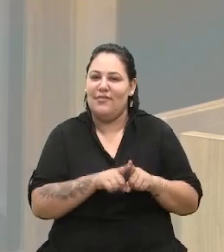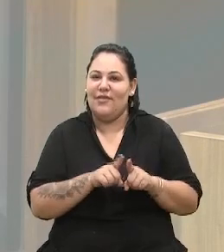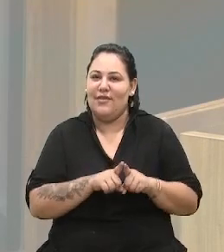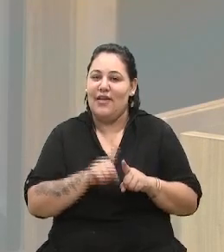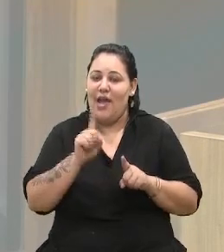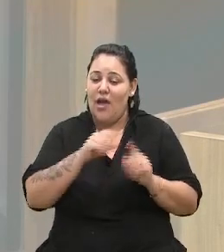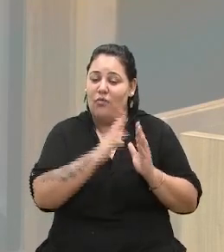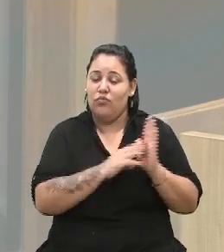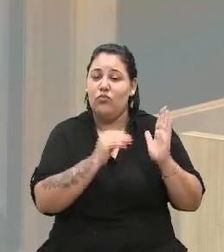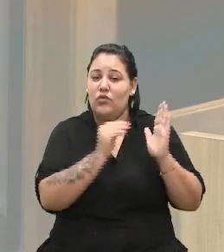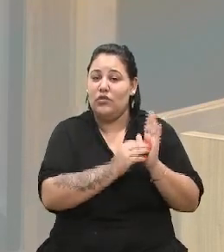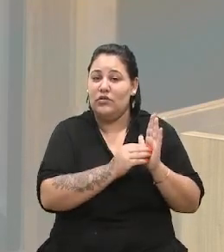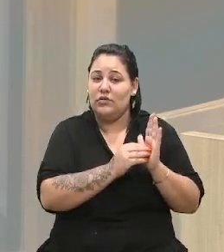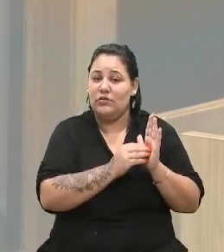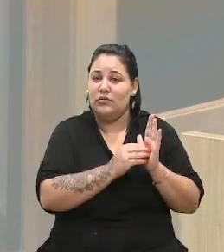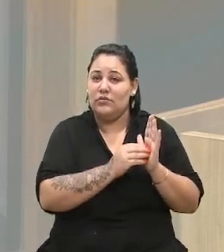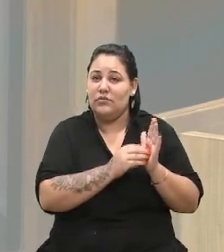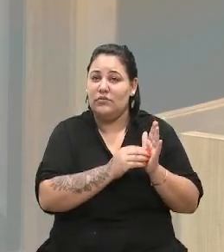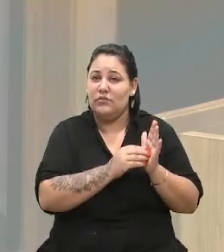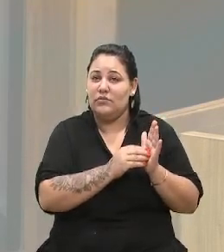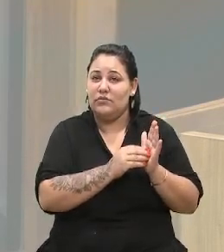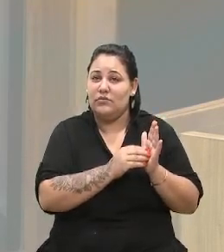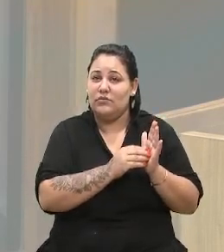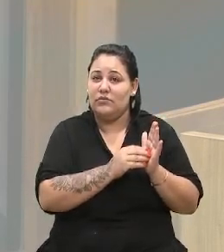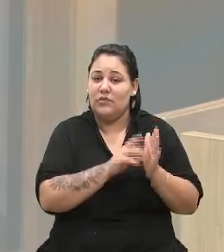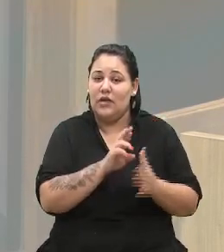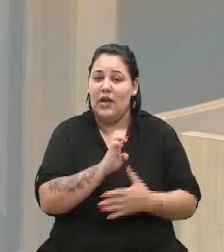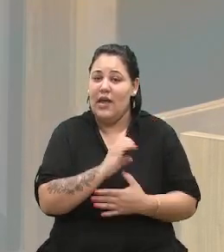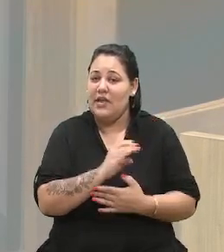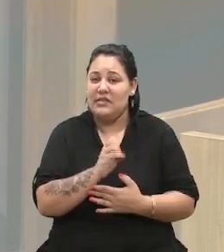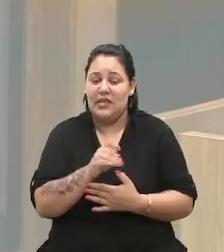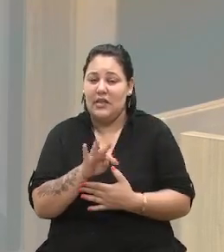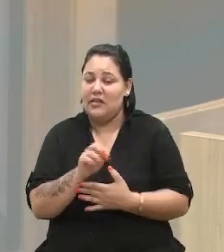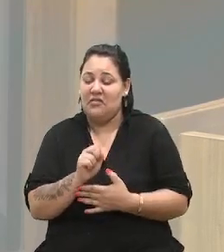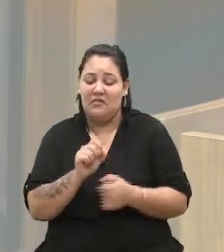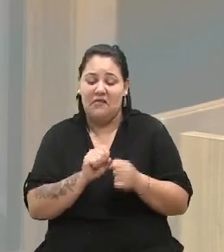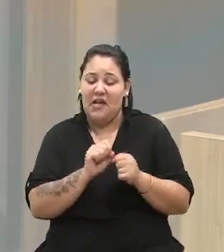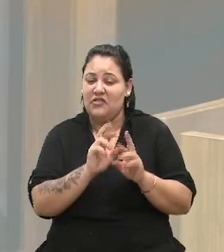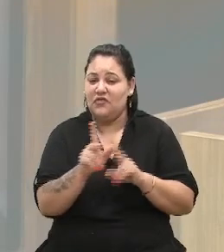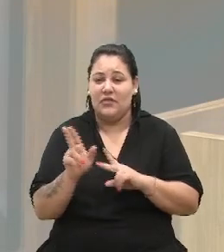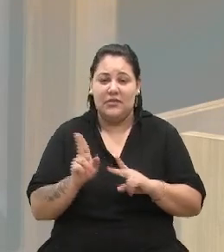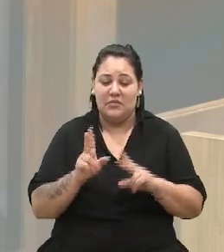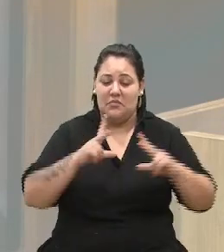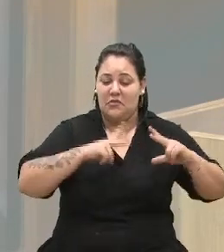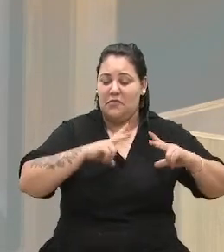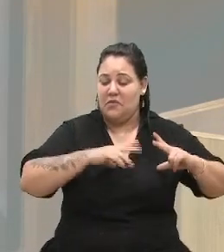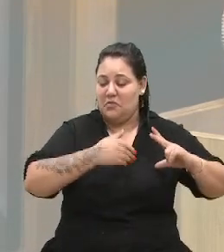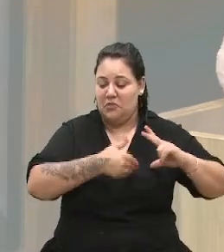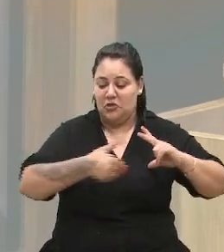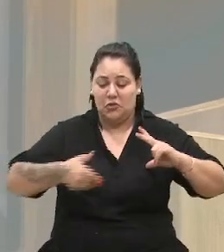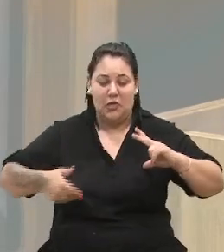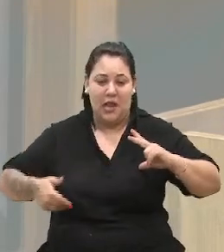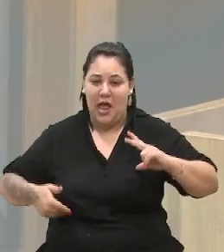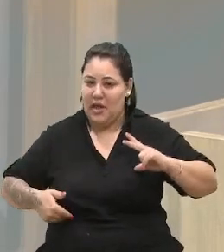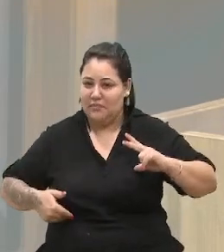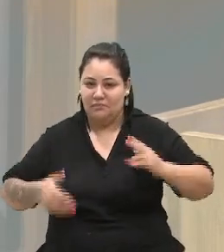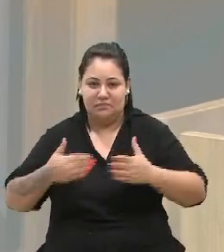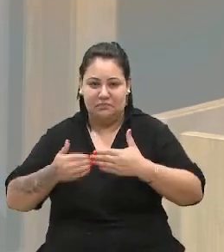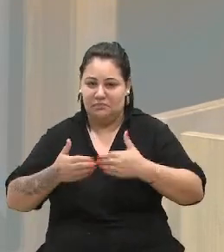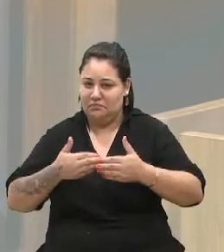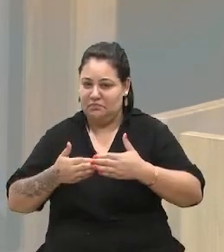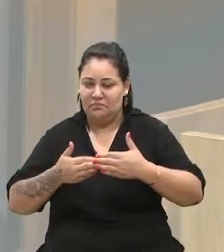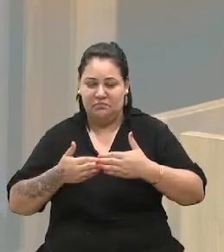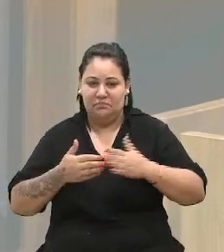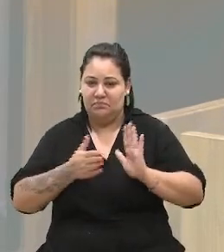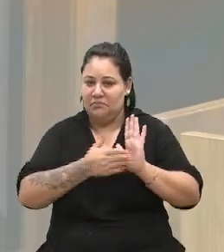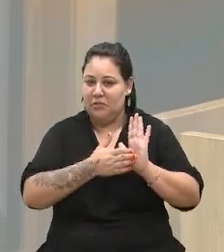de receita que não faz distinção, seja o paciente privado, seja o paciente de convênio, seja o paciente do Sistema Único de